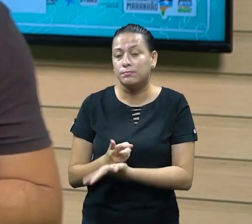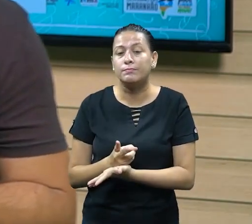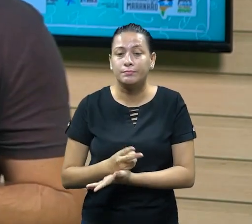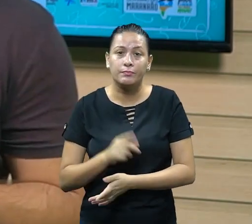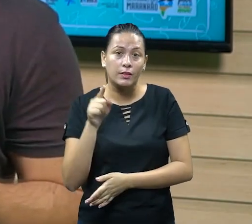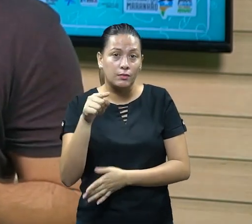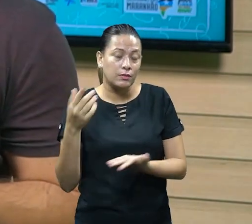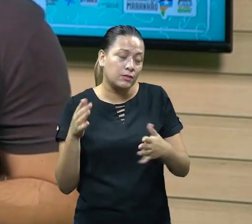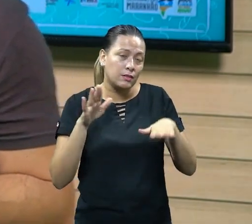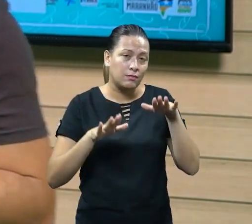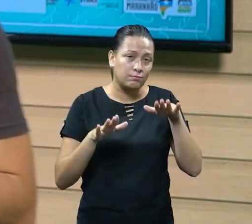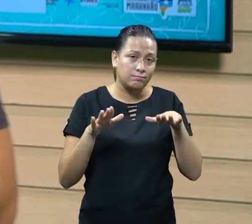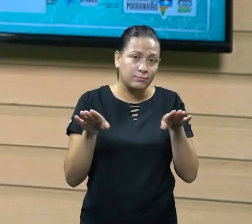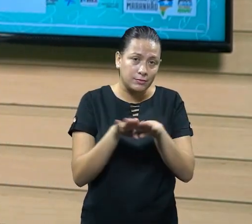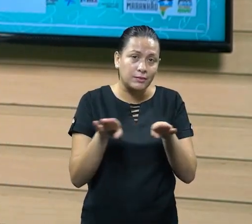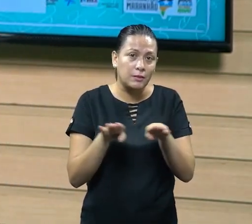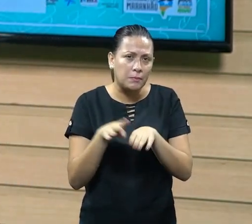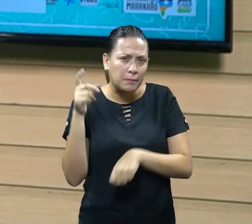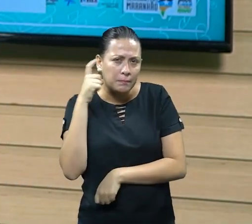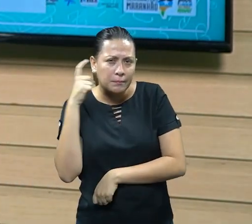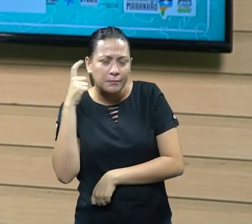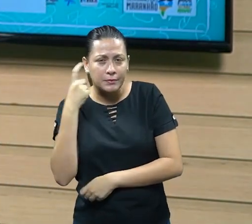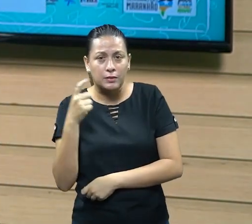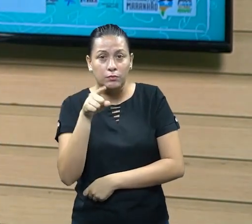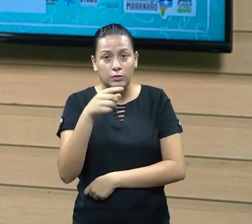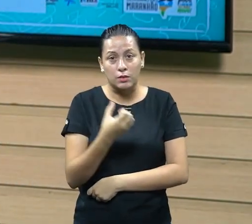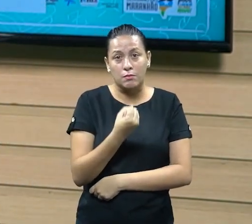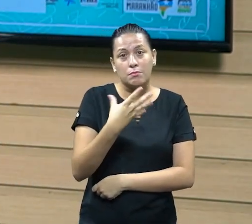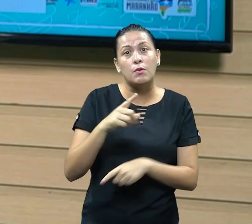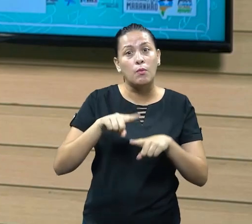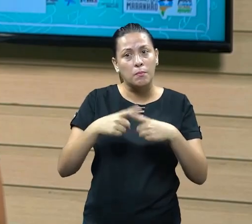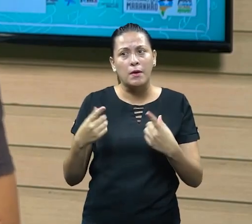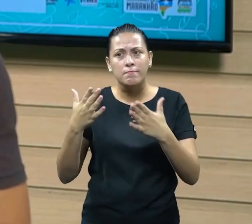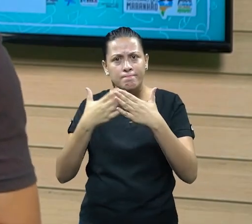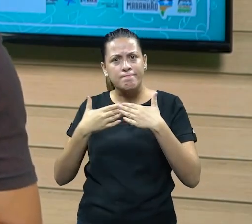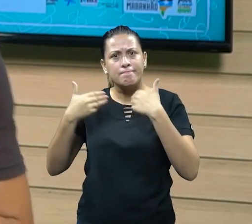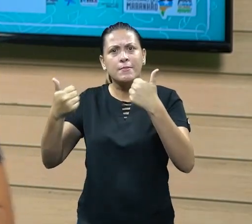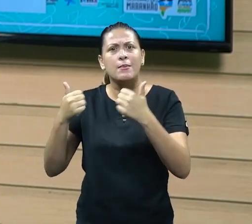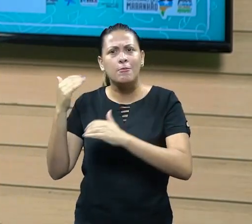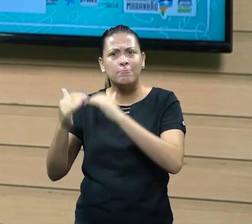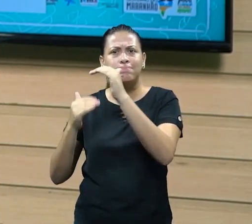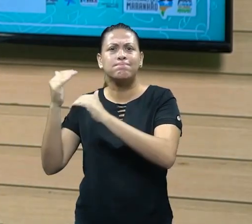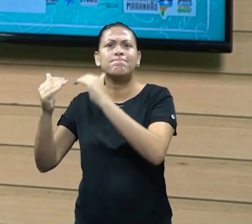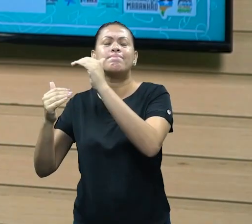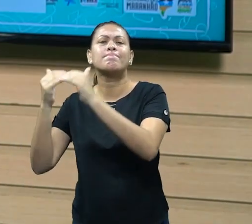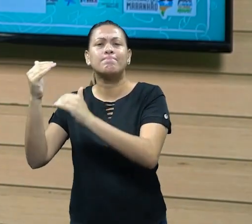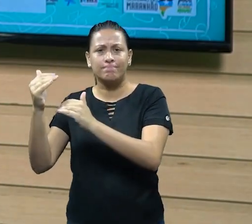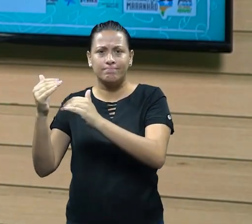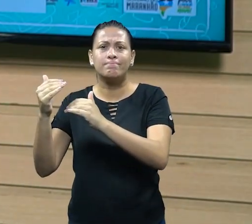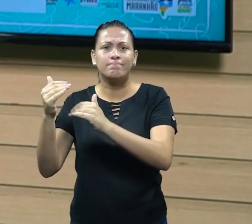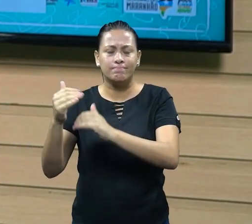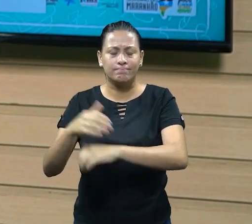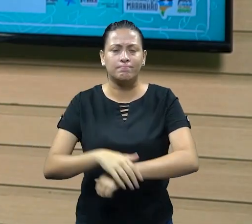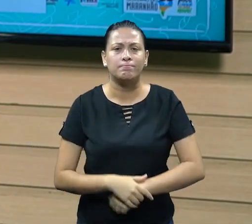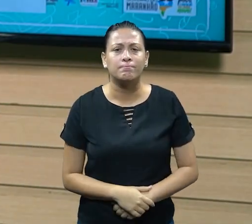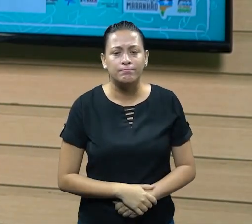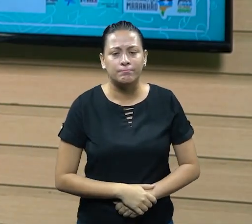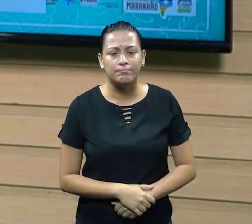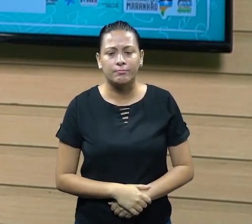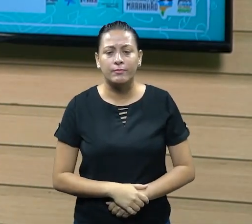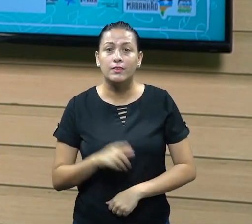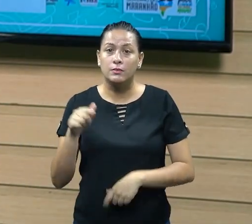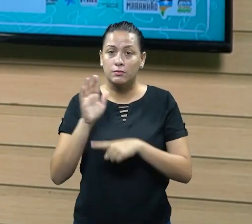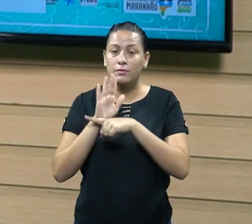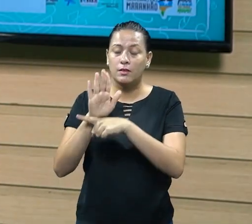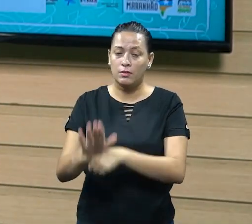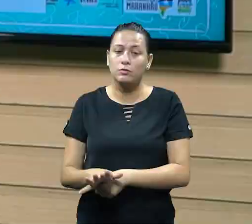também, dependente do teu cargo, pense sempre nisso. Você é bom, mas pode ficar melhor. Esse pensamento vai ajudar diretamente nessa questão